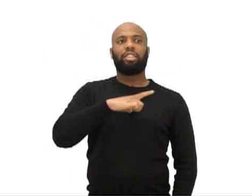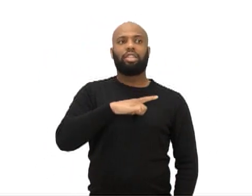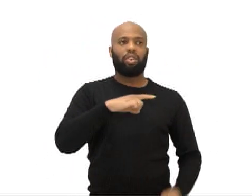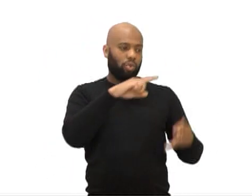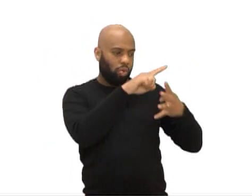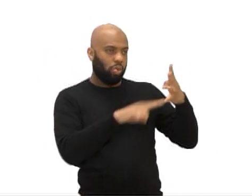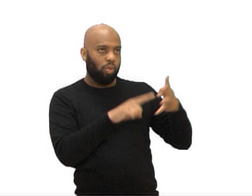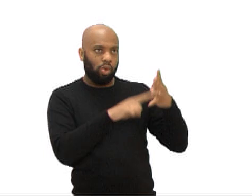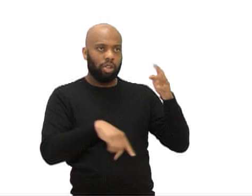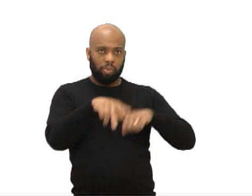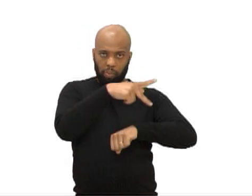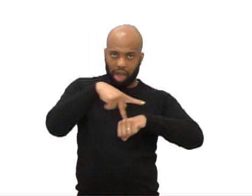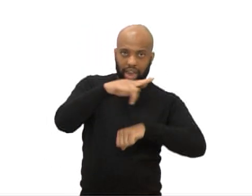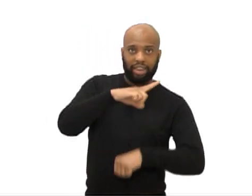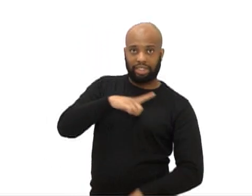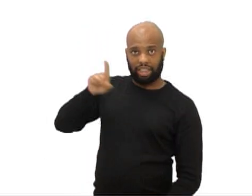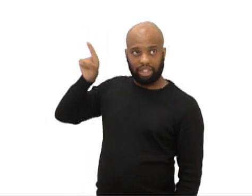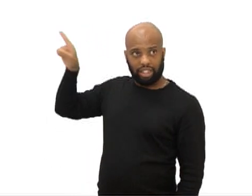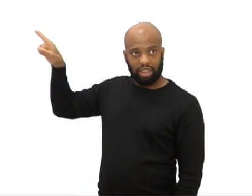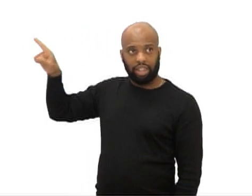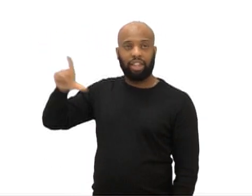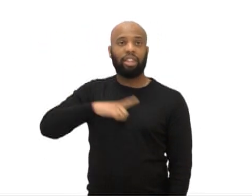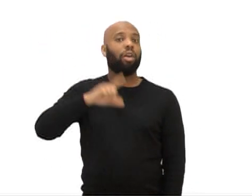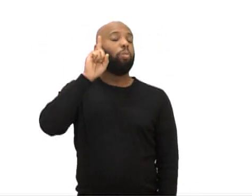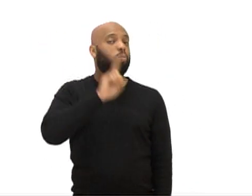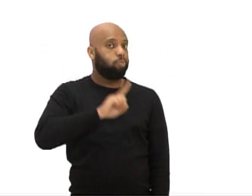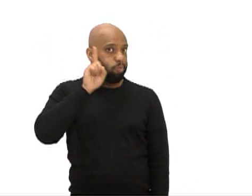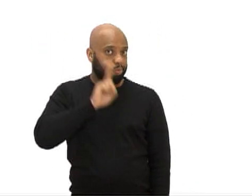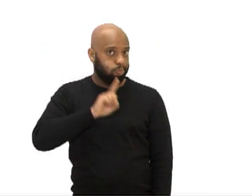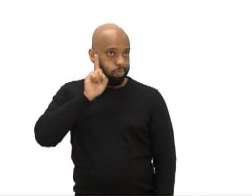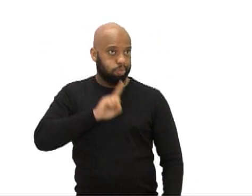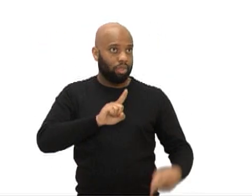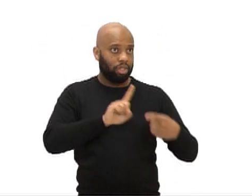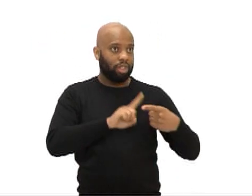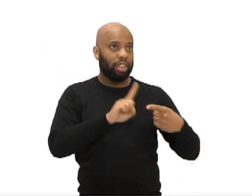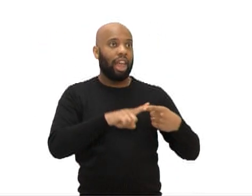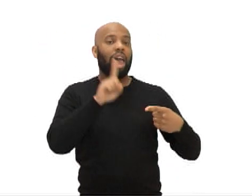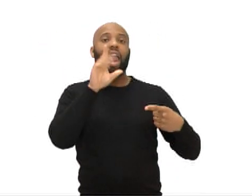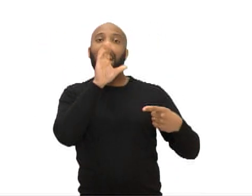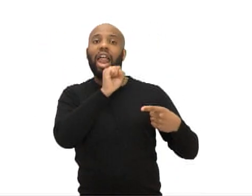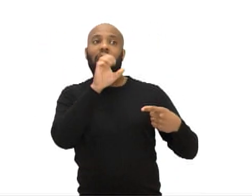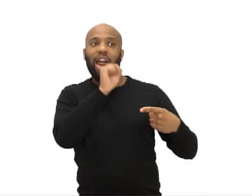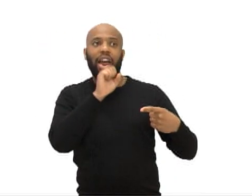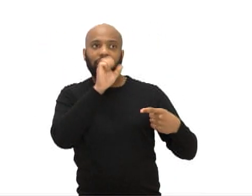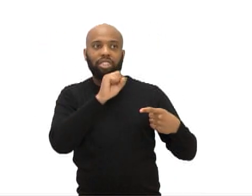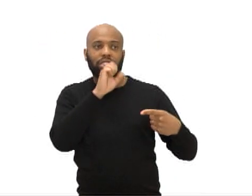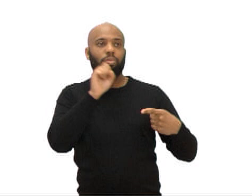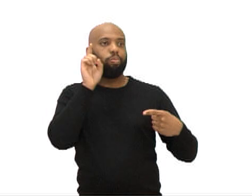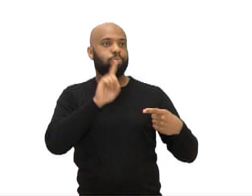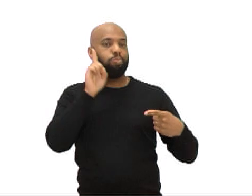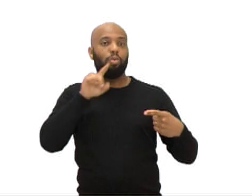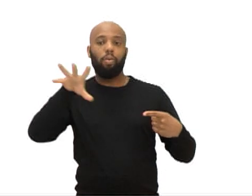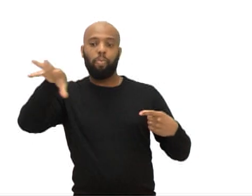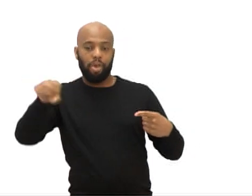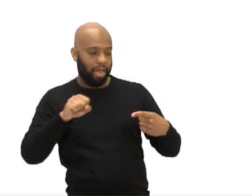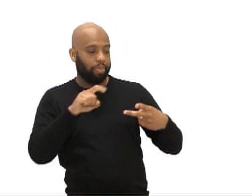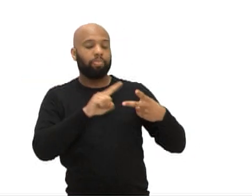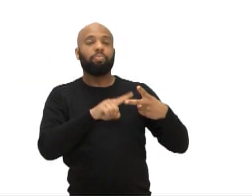4 países. Então, nós vamos ter os Estados Unidos, ali na cor laranja, é o território que ele vai